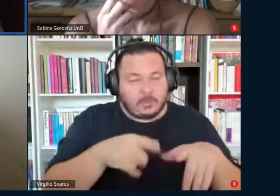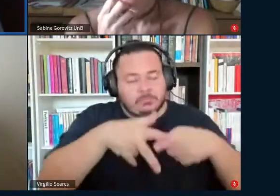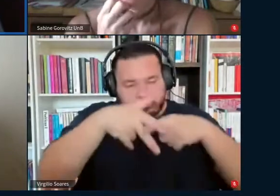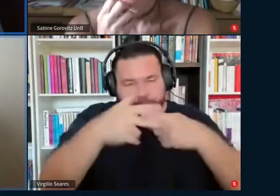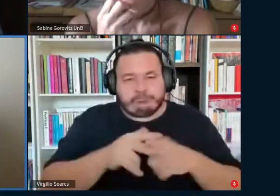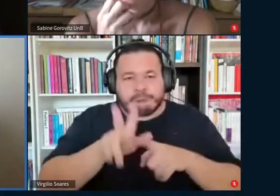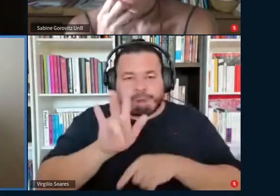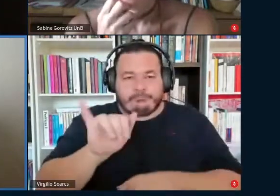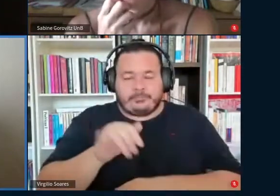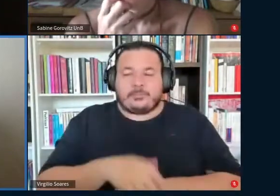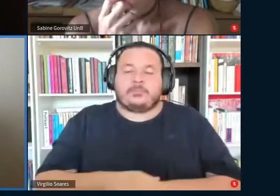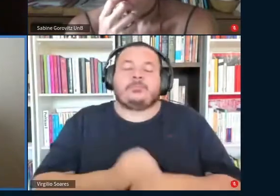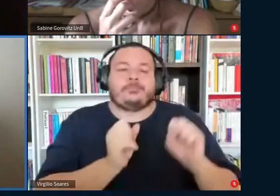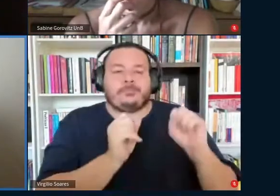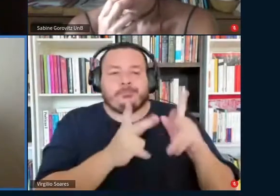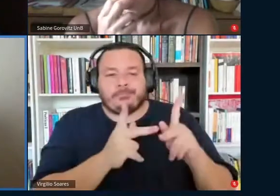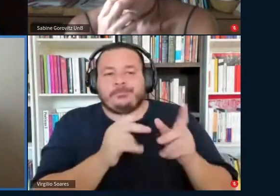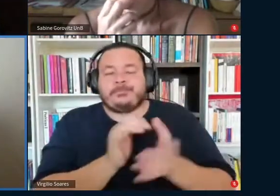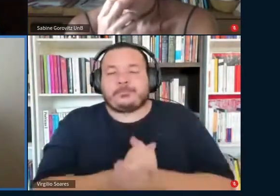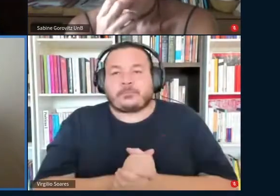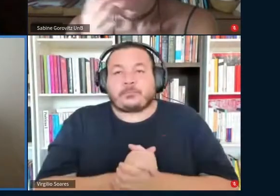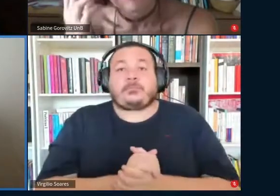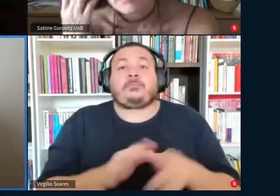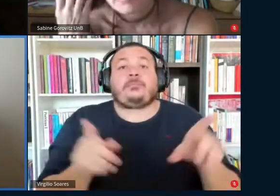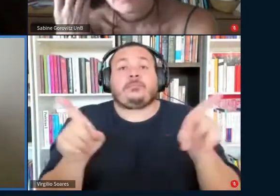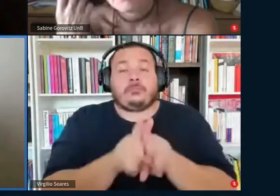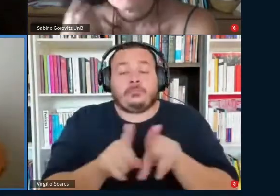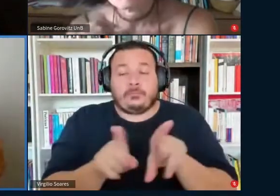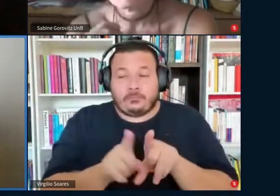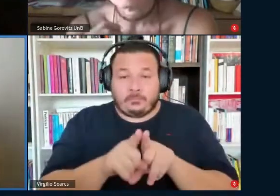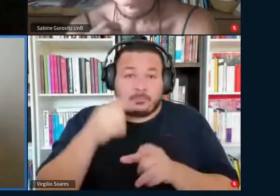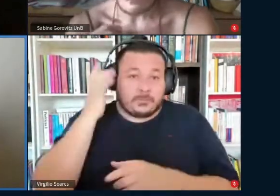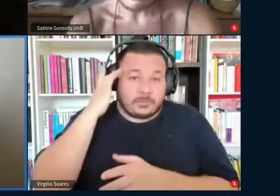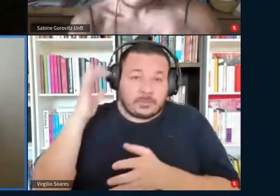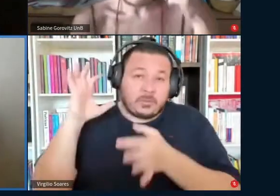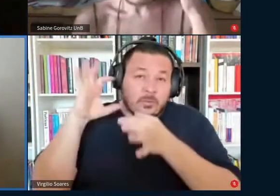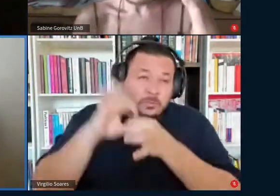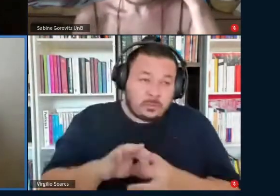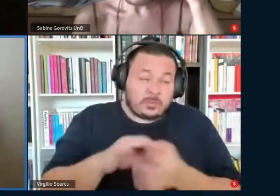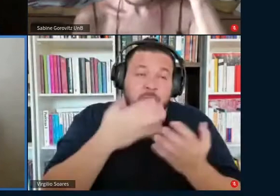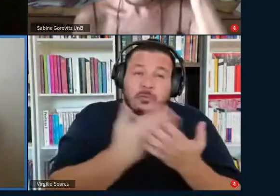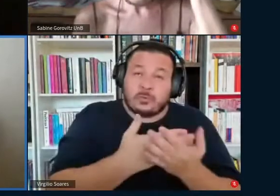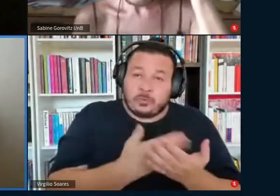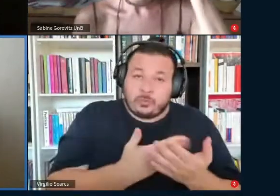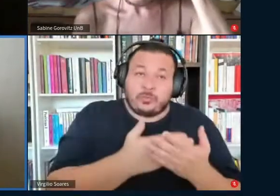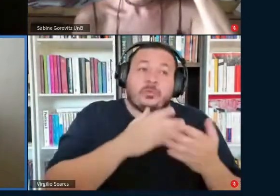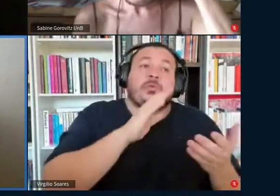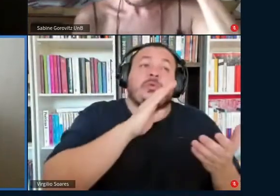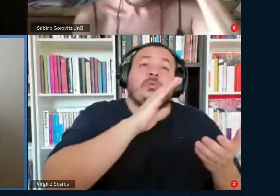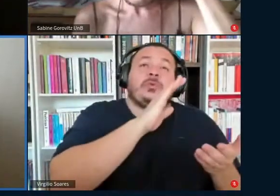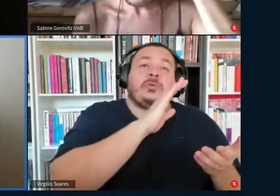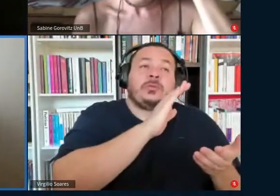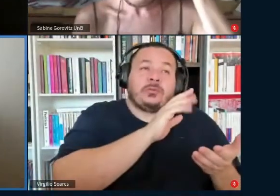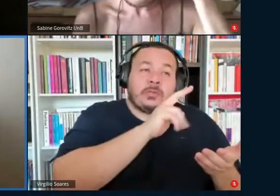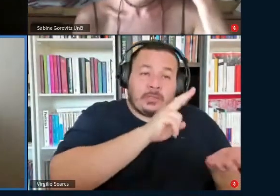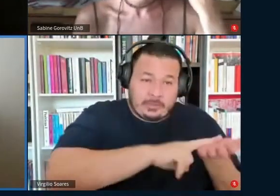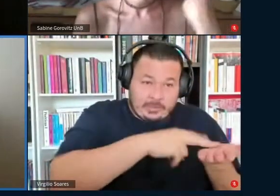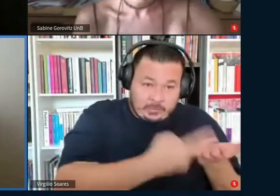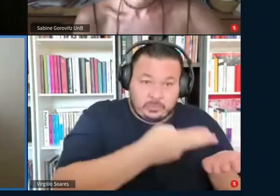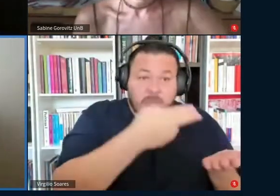correção. Sim. Também achei que a contextualização de estudos da tradução, estudos da interpretação em tios ficou muito